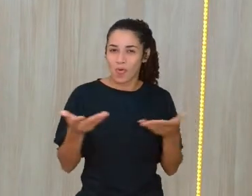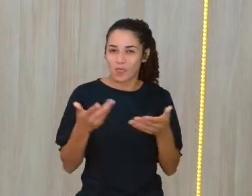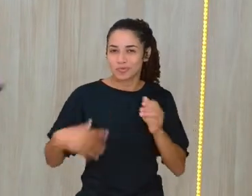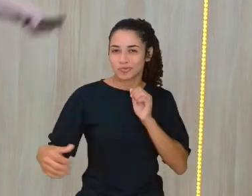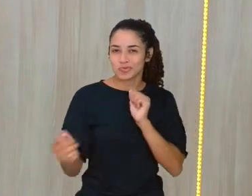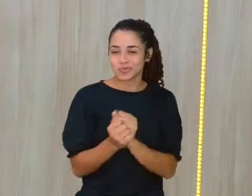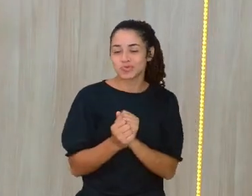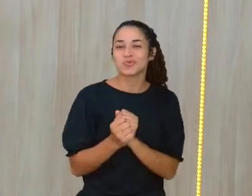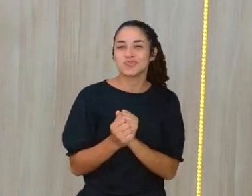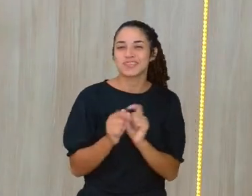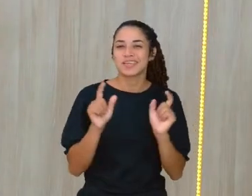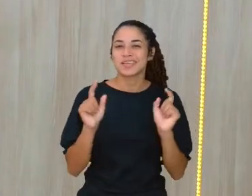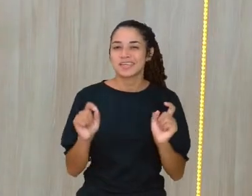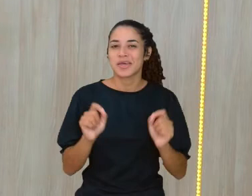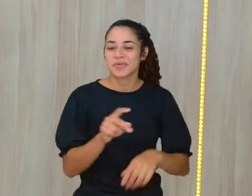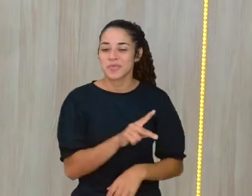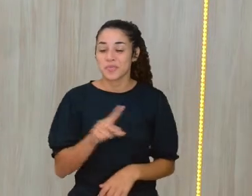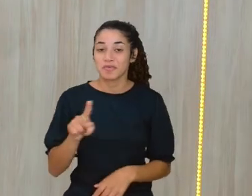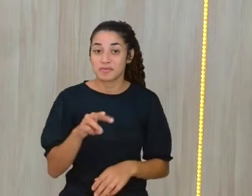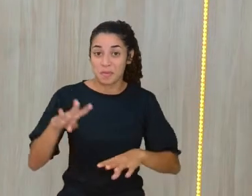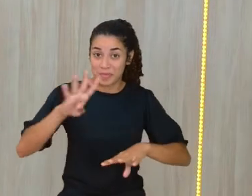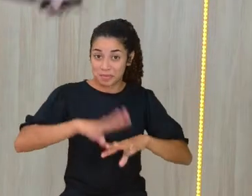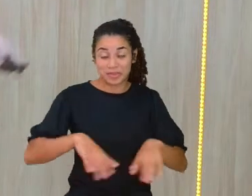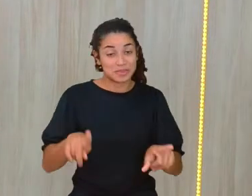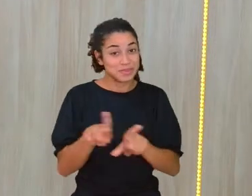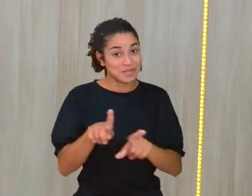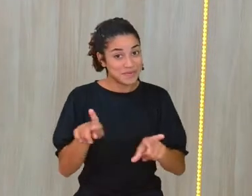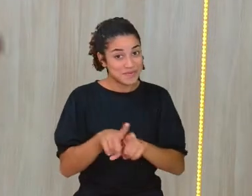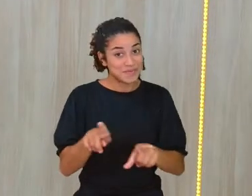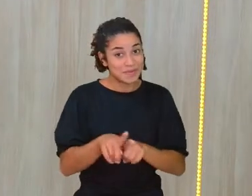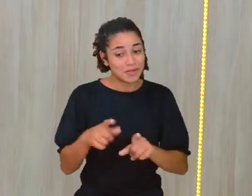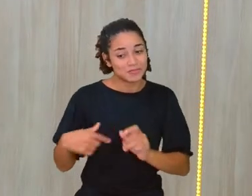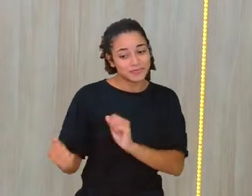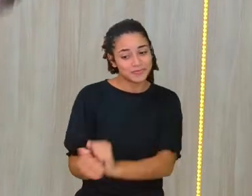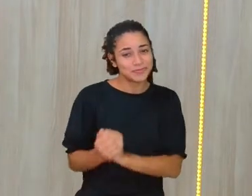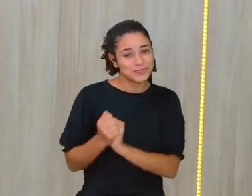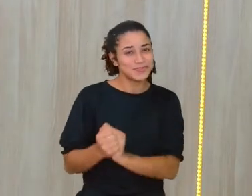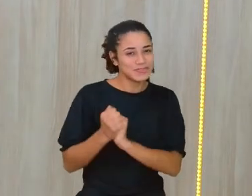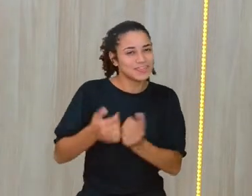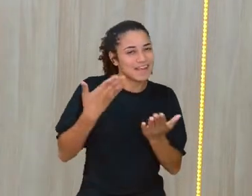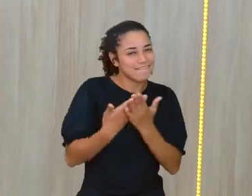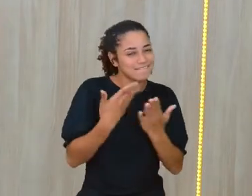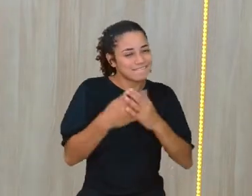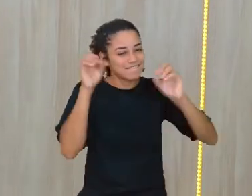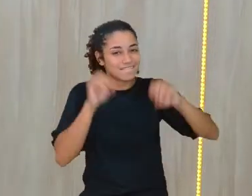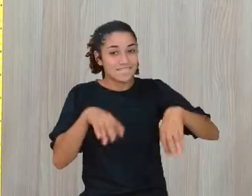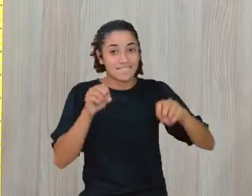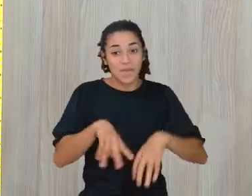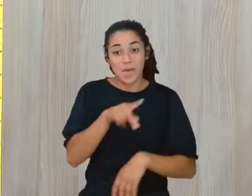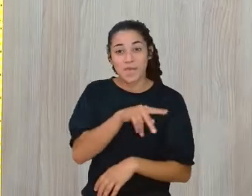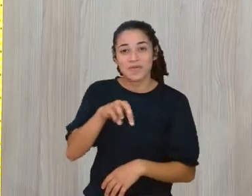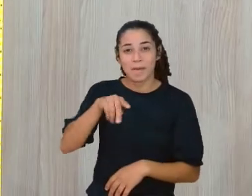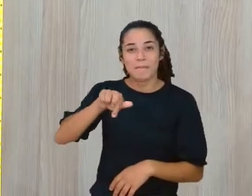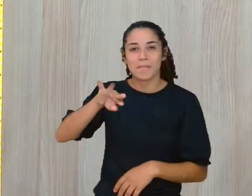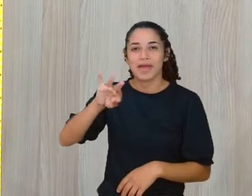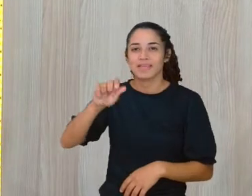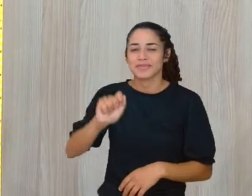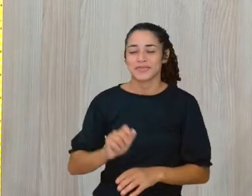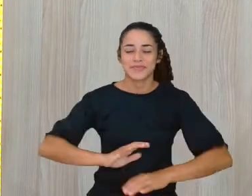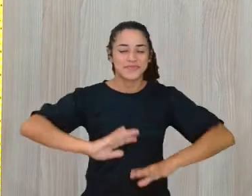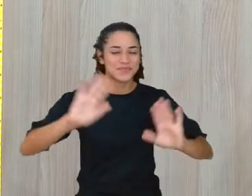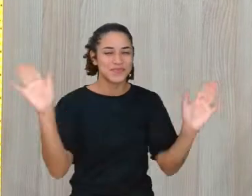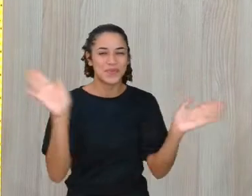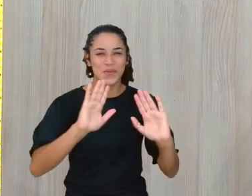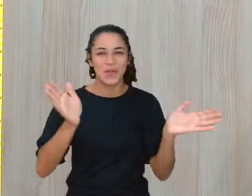com minha companheira, professora de matemática, minha companheira de aula, professora Marta.